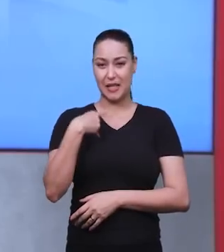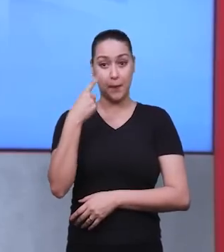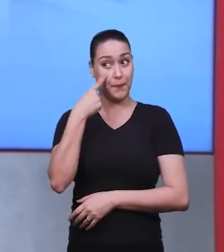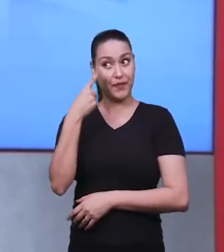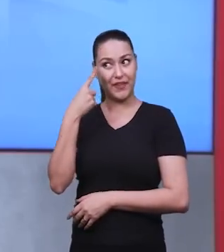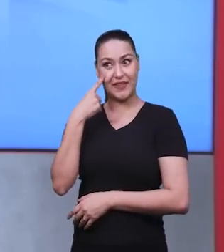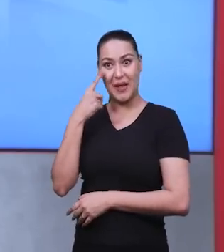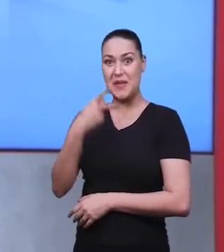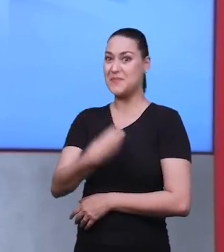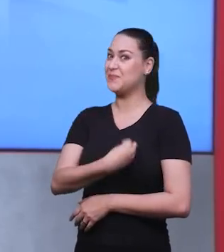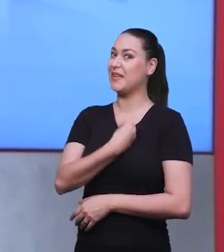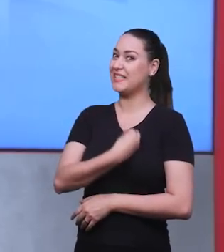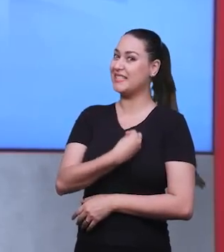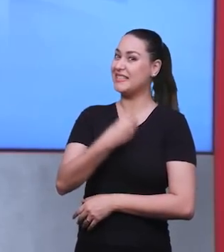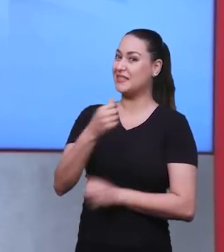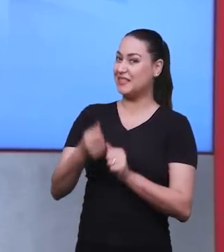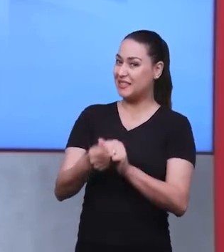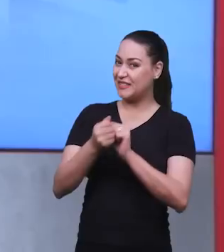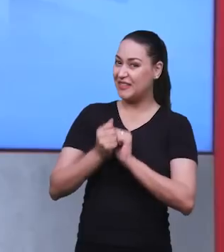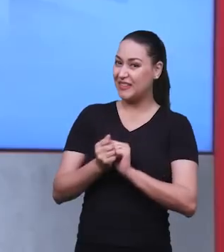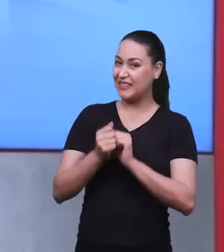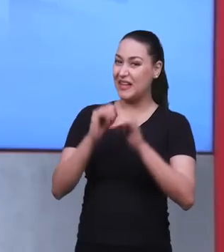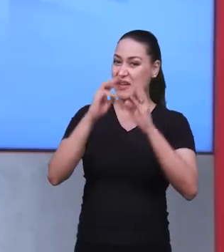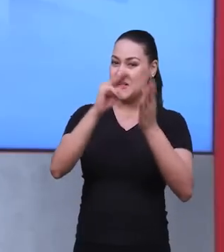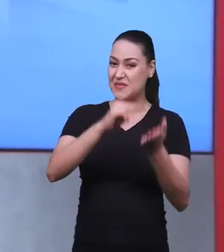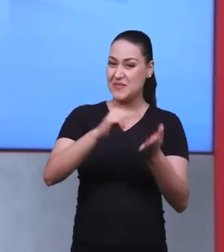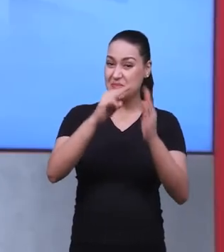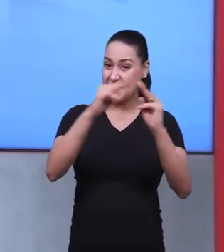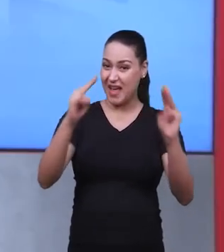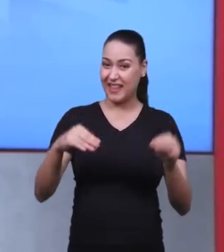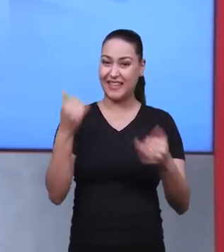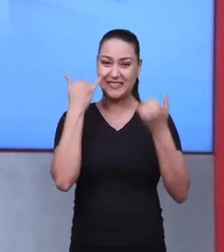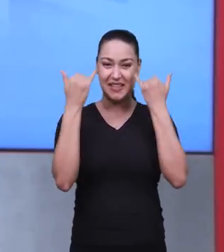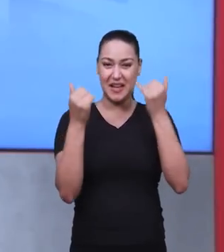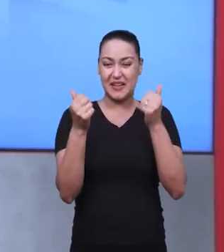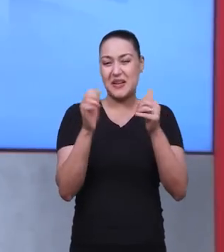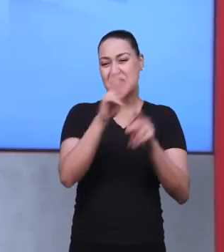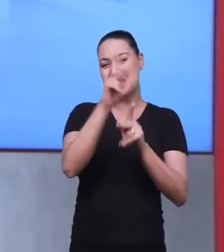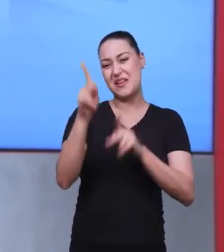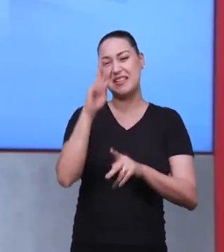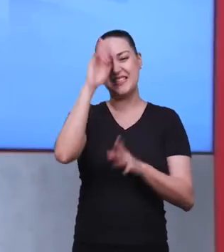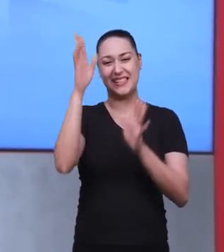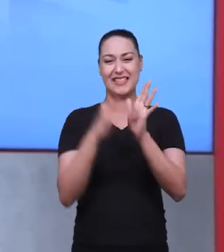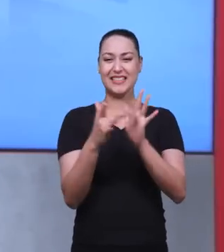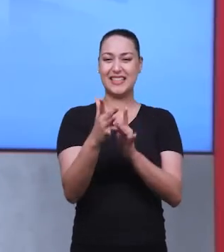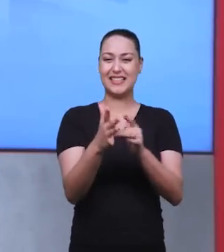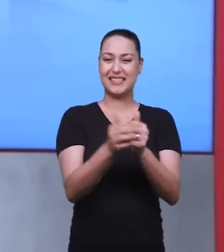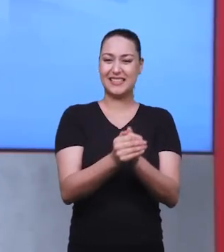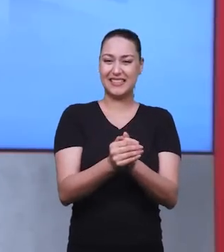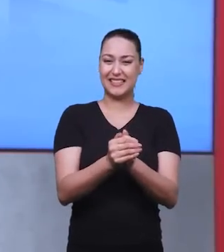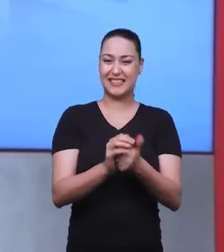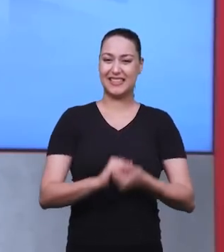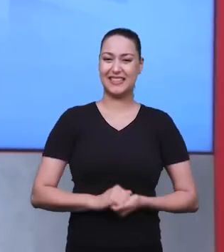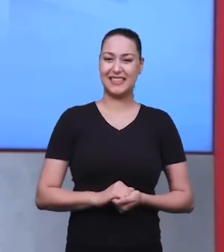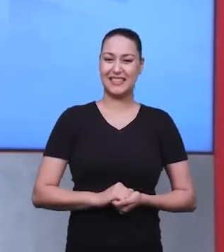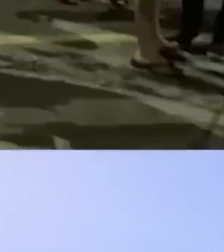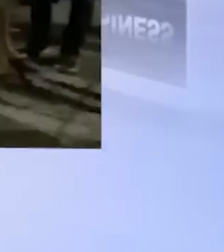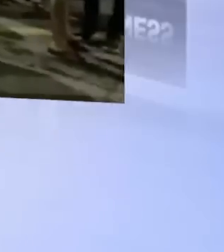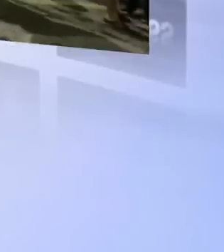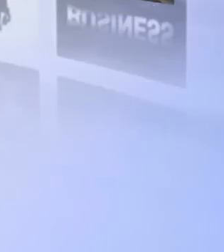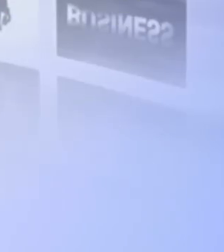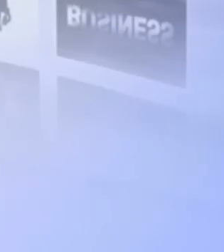fique atento, assista, participe aqui conosco, hein? Manaim News vai ficando por aqui. A paz do Senhor Jesus!